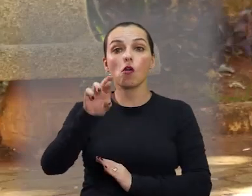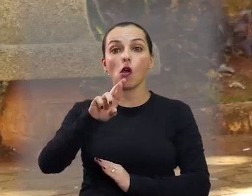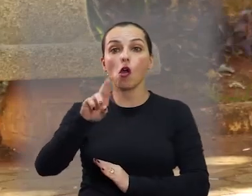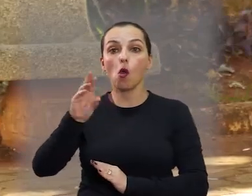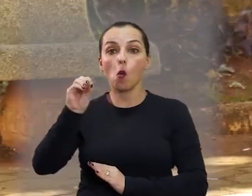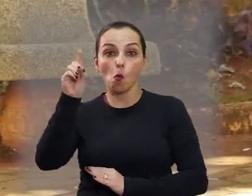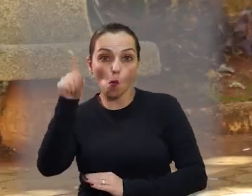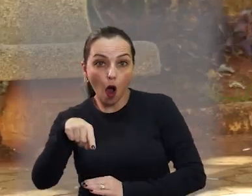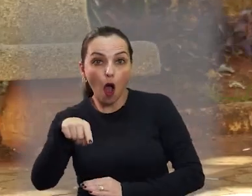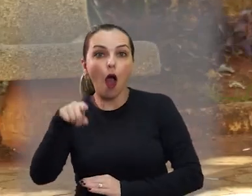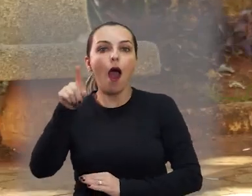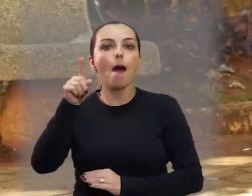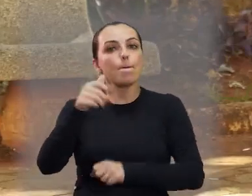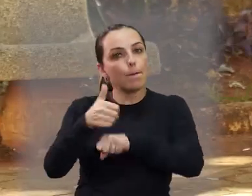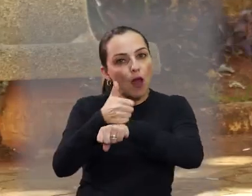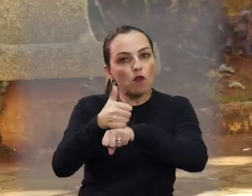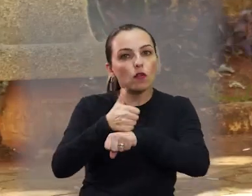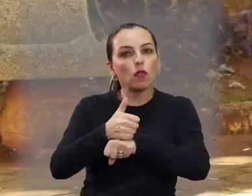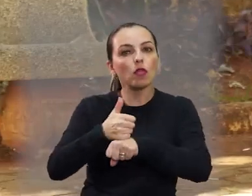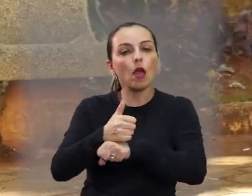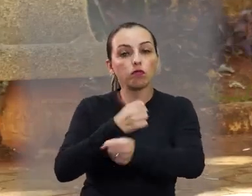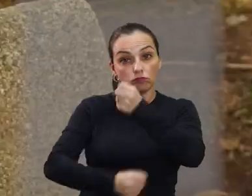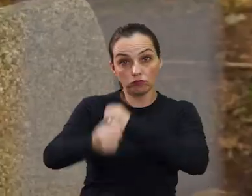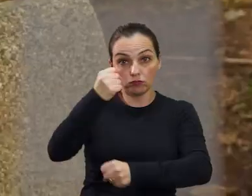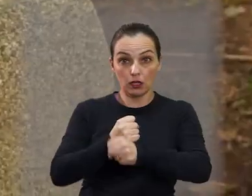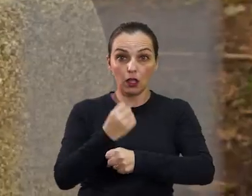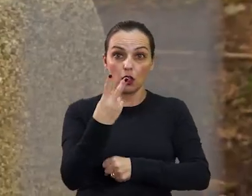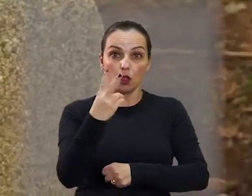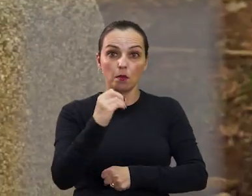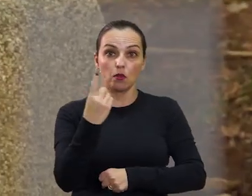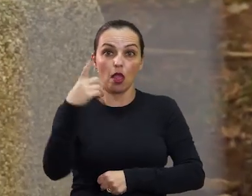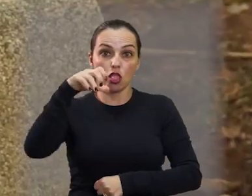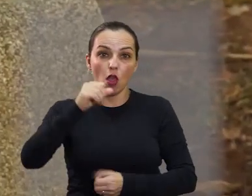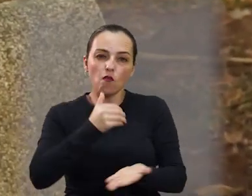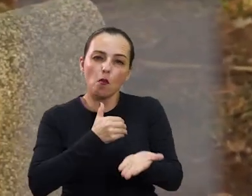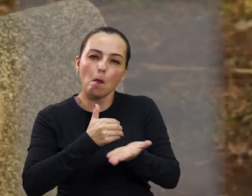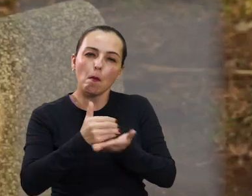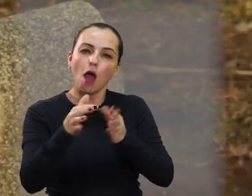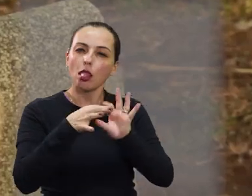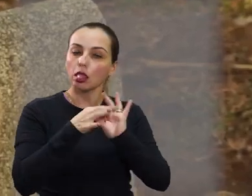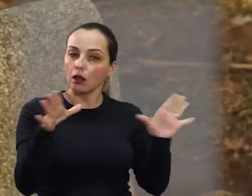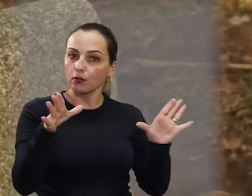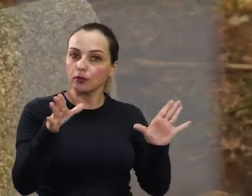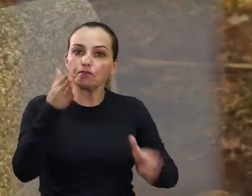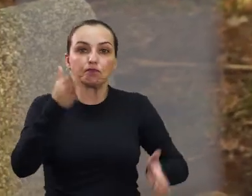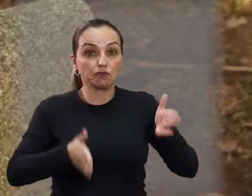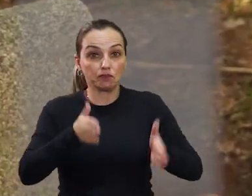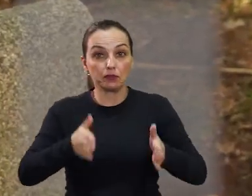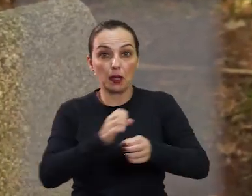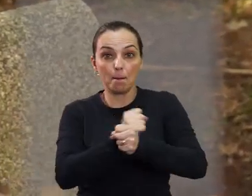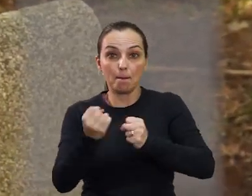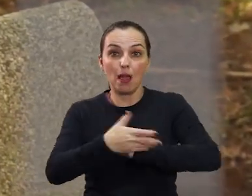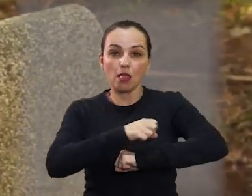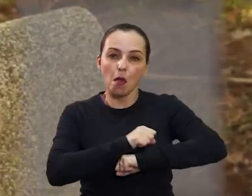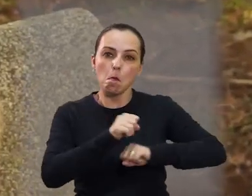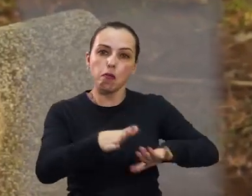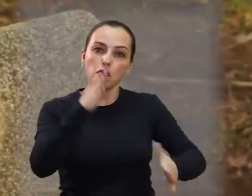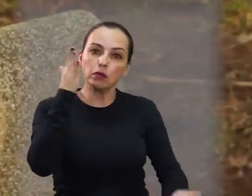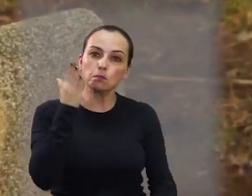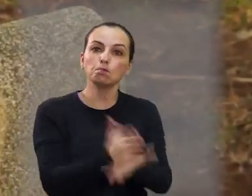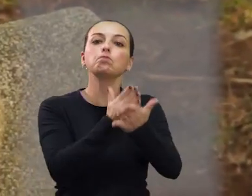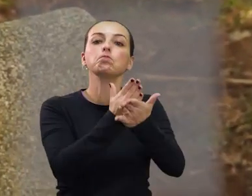atualmente tô com Forró da Morada, né, um projeto de forró que a gente começou em 2019, uma banda que